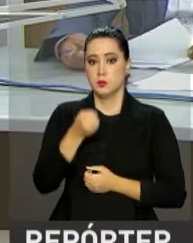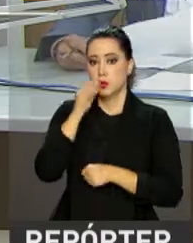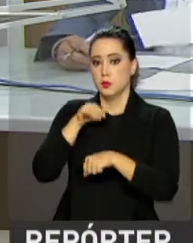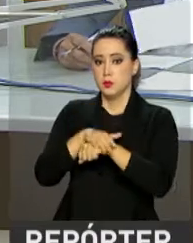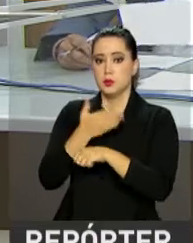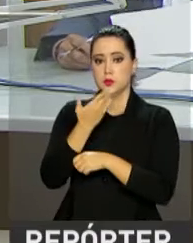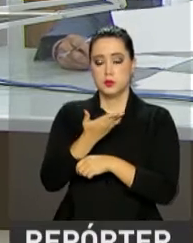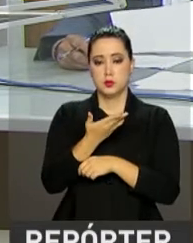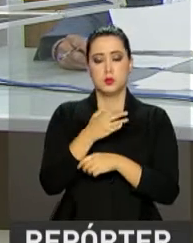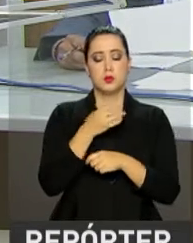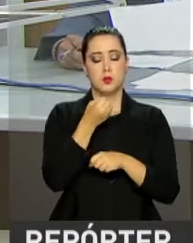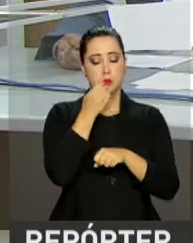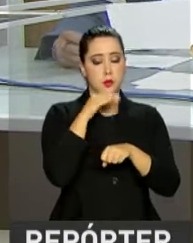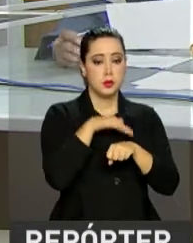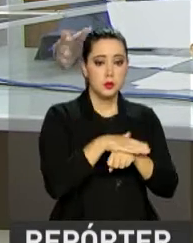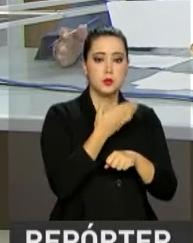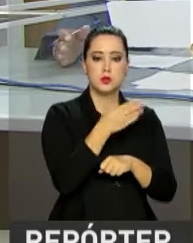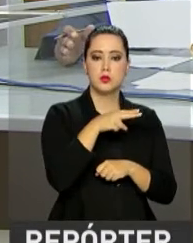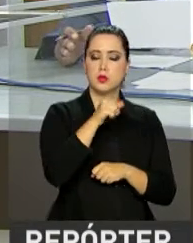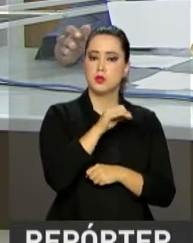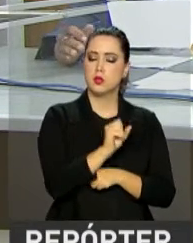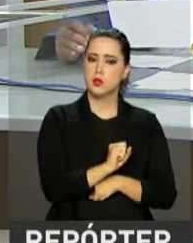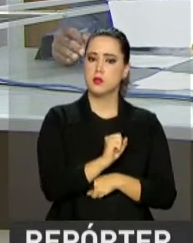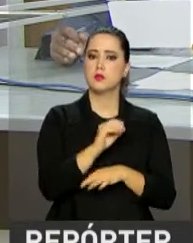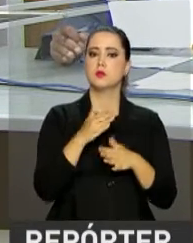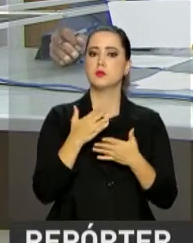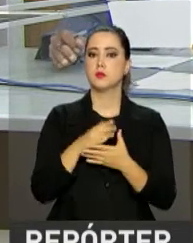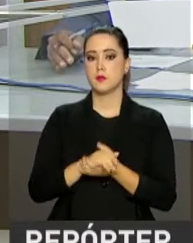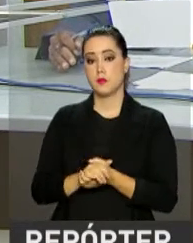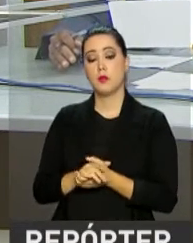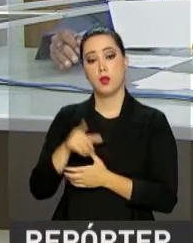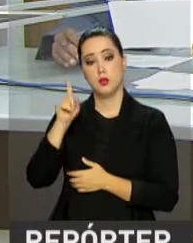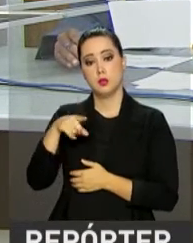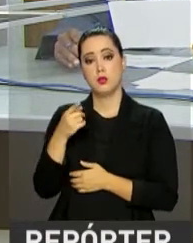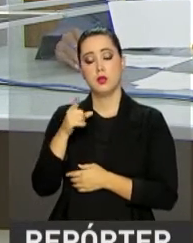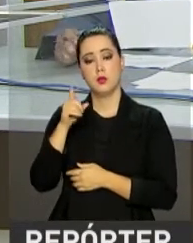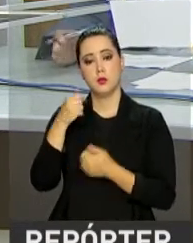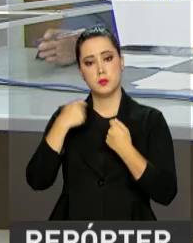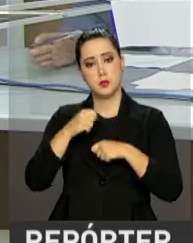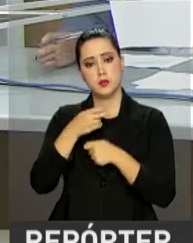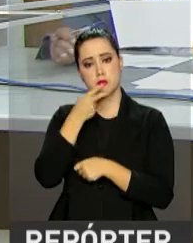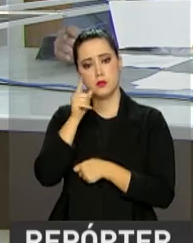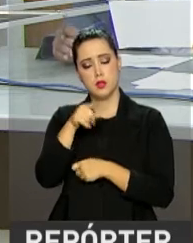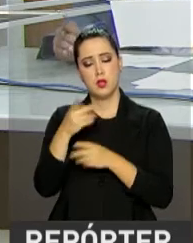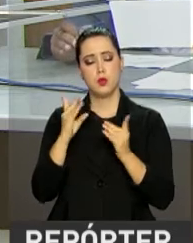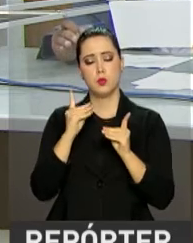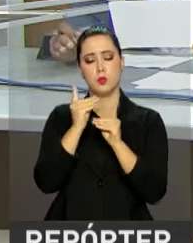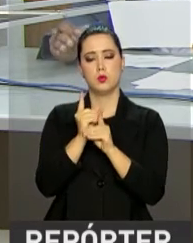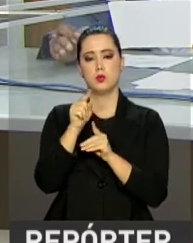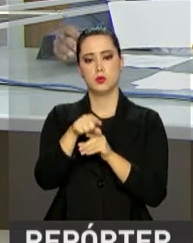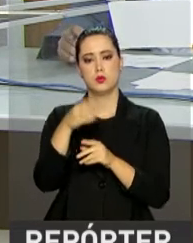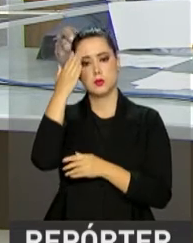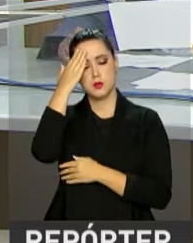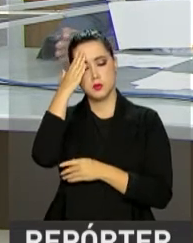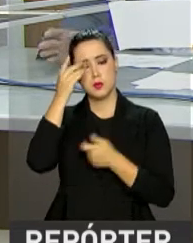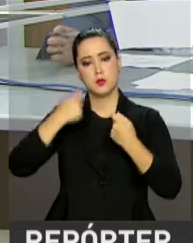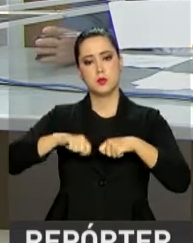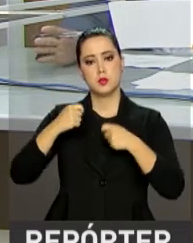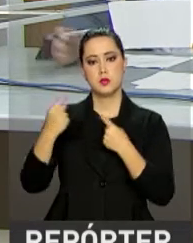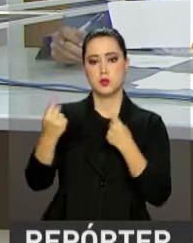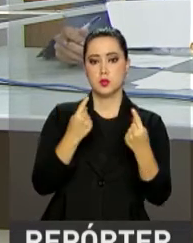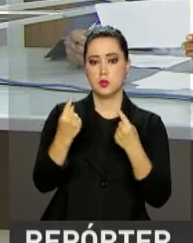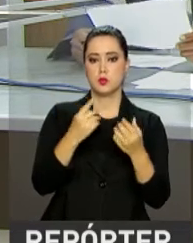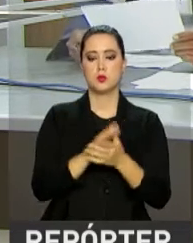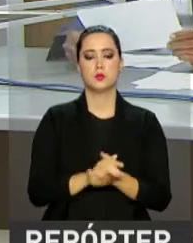nazi secretário primeiro é preciso destacar que o grande objetivo desse encontro é conversar com as pessoas saber das necessidades de cada setor